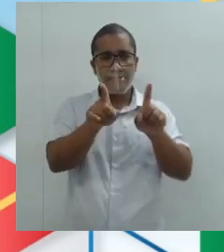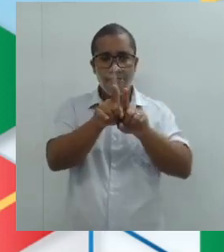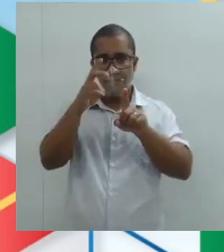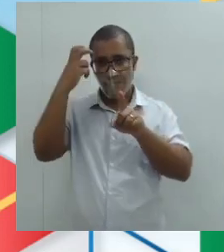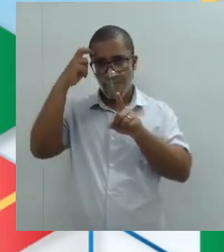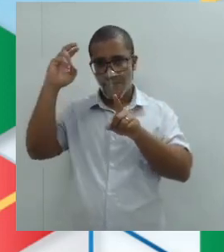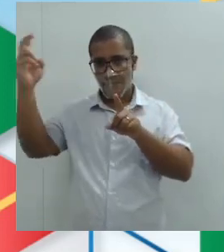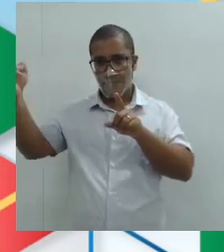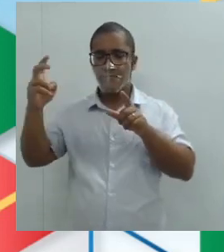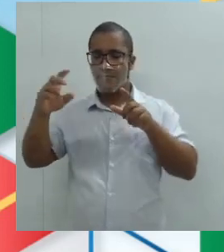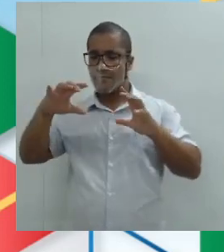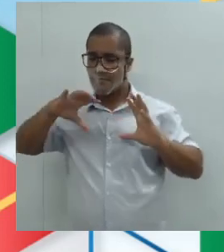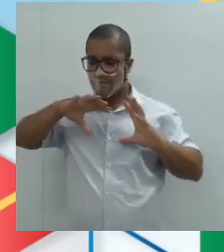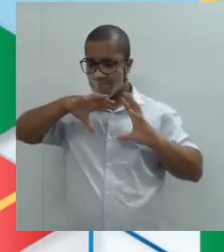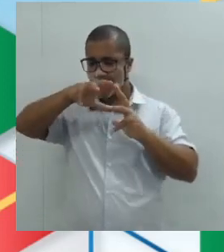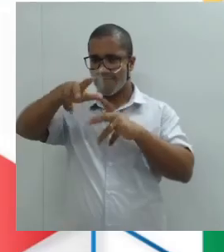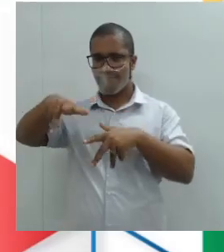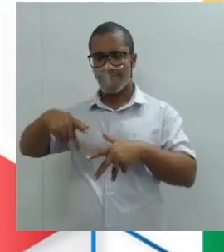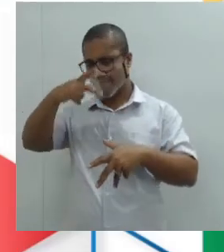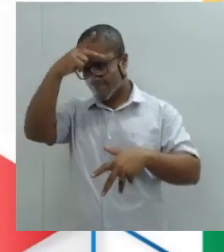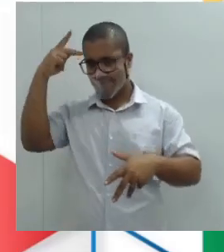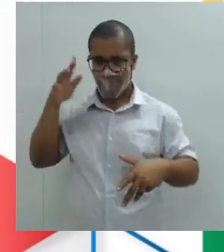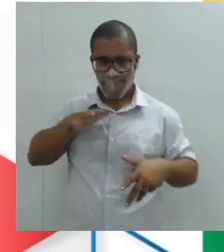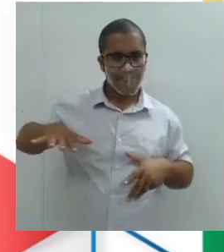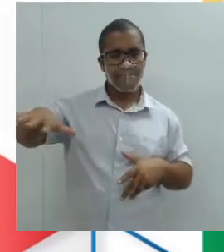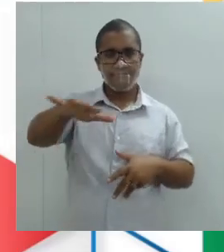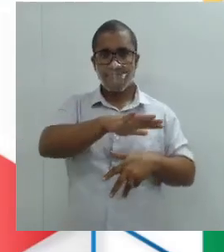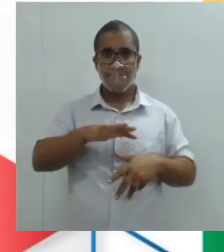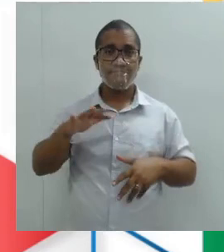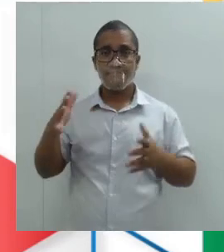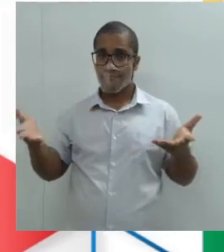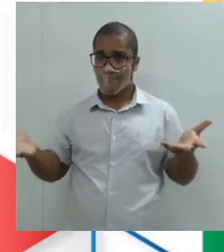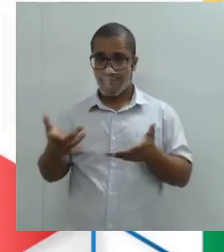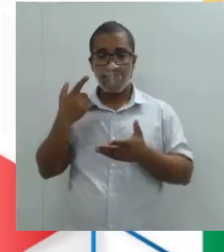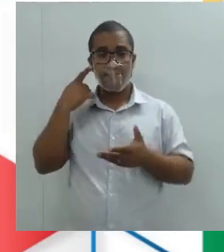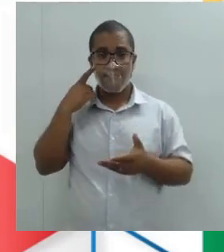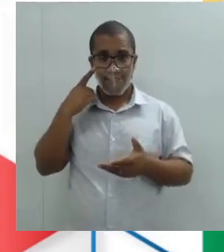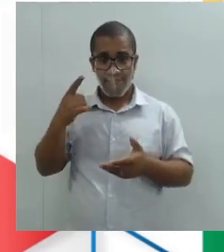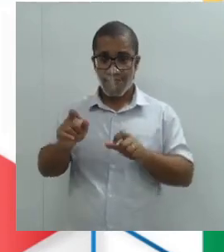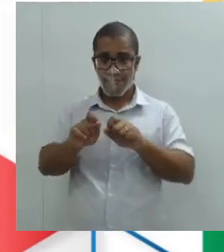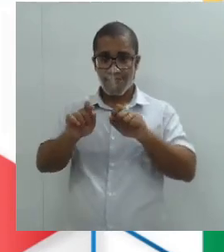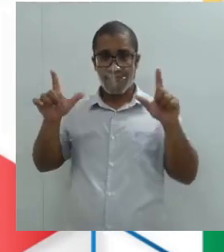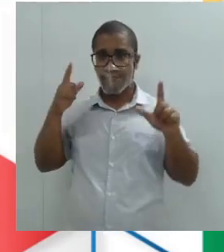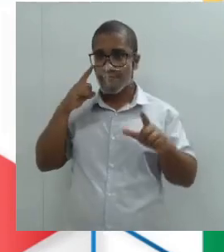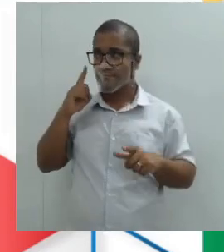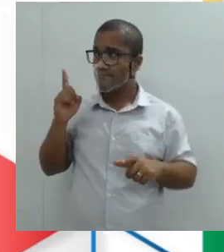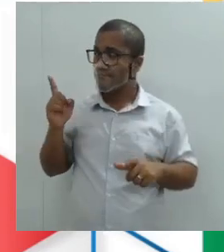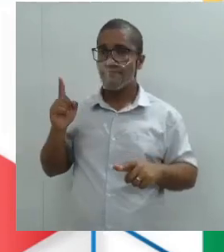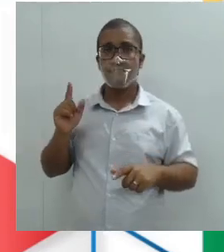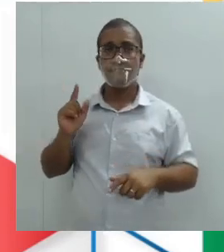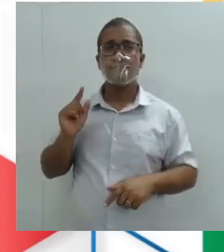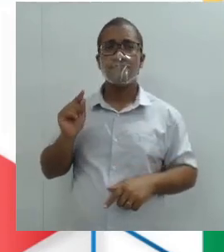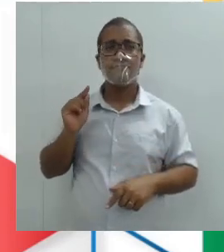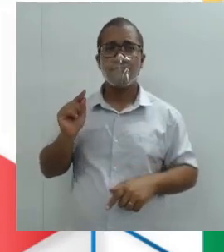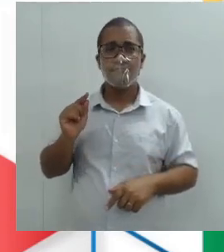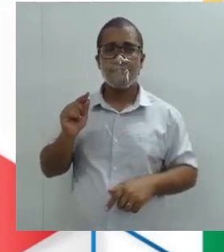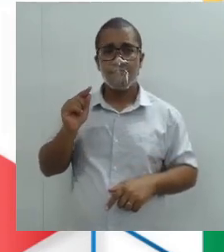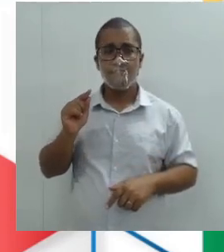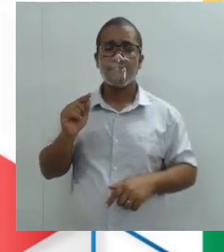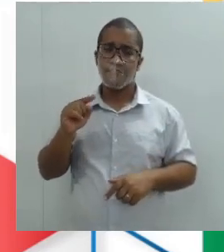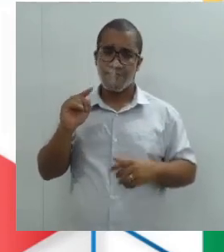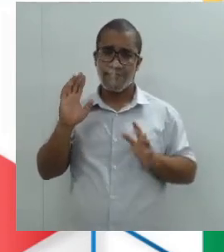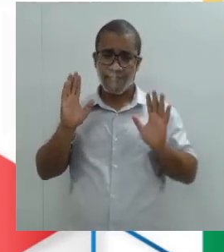da humanidade. E aí você vai já aí na tela, já vendo o que é, não é? Para a gente já